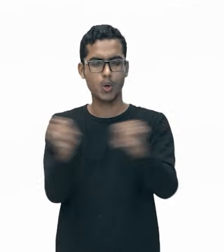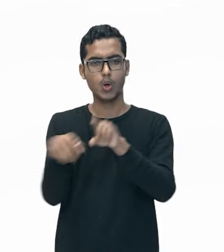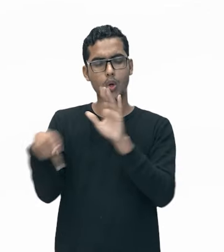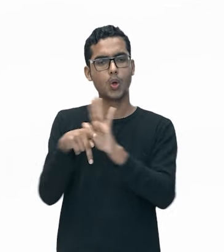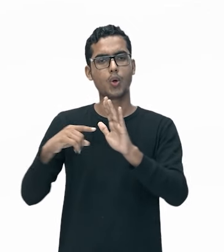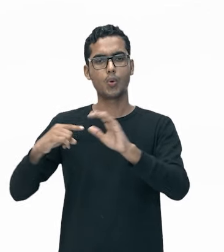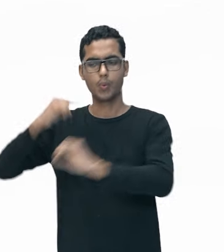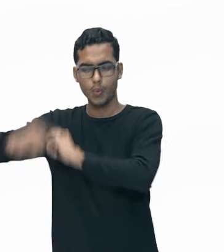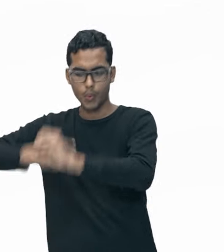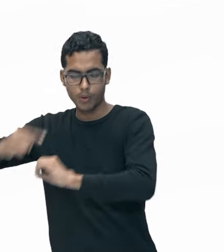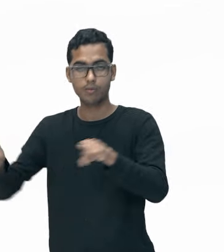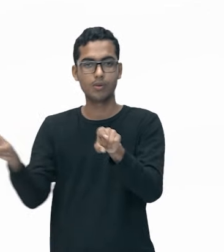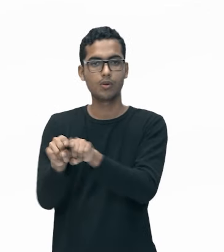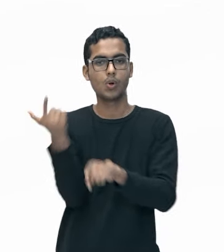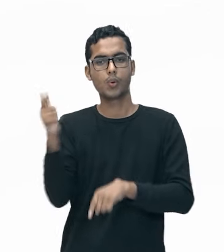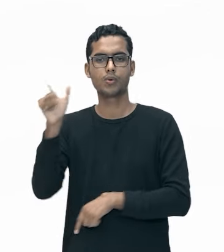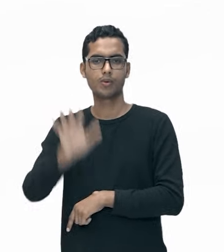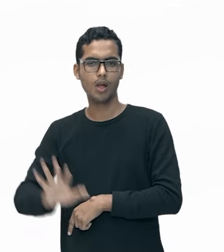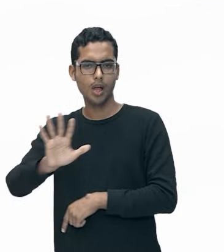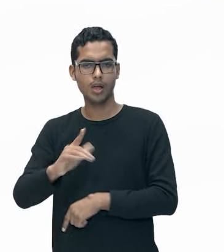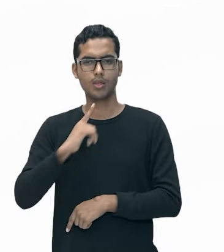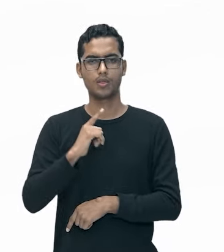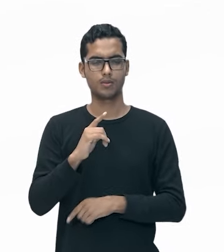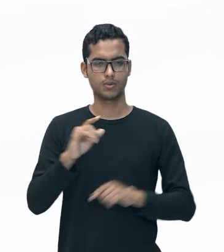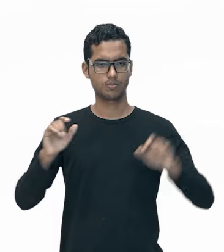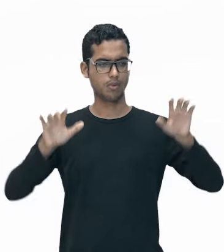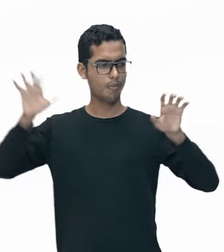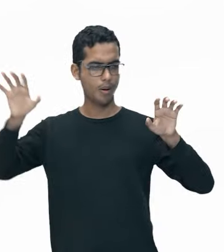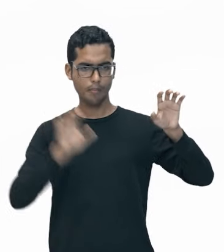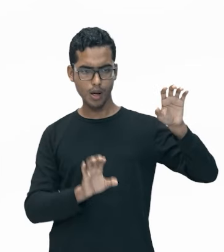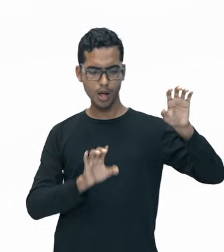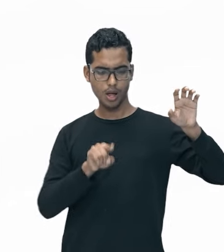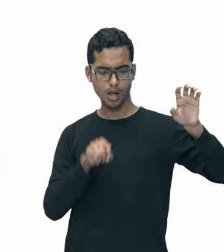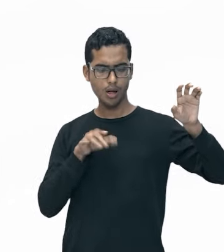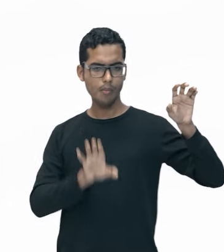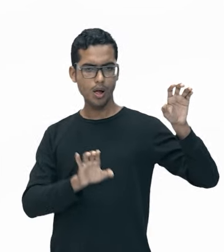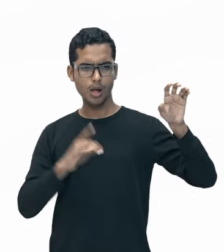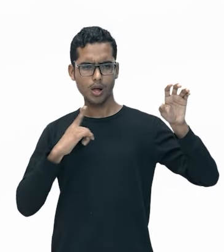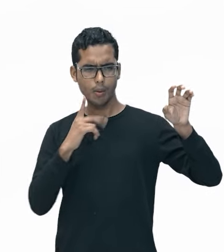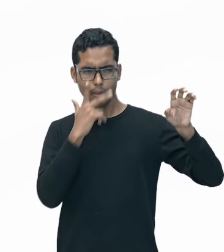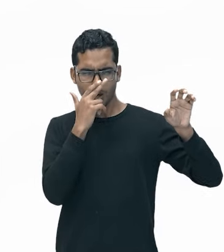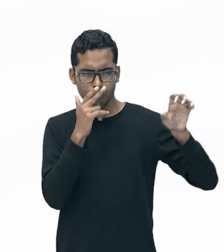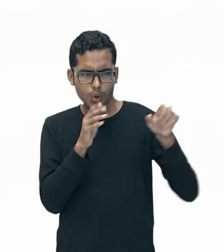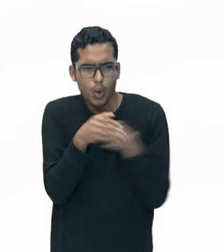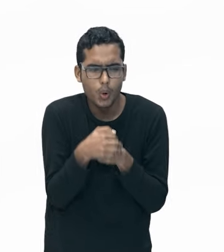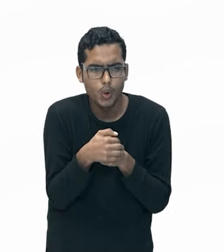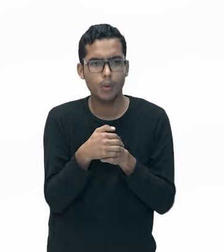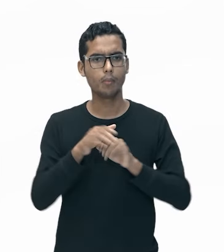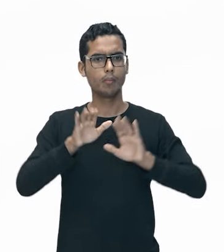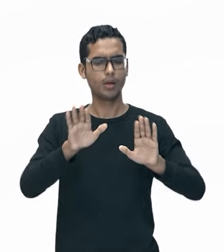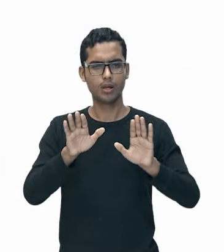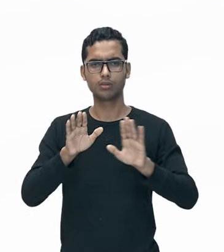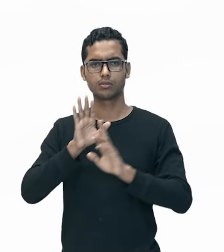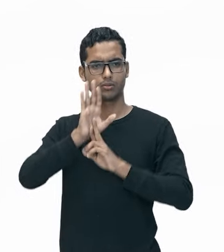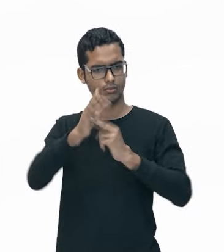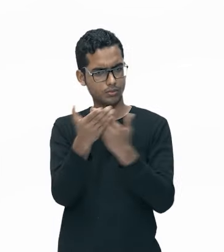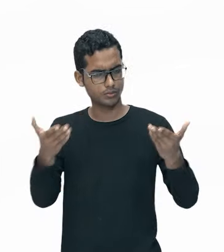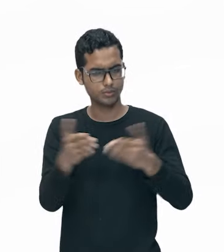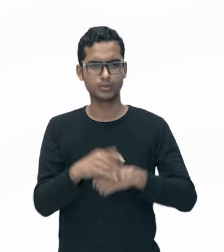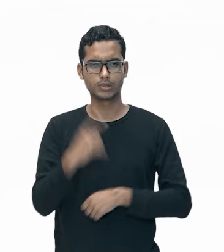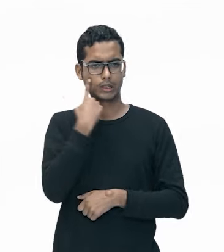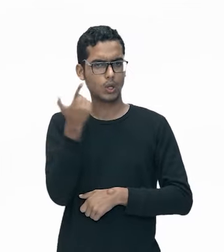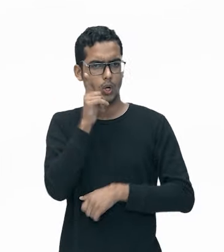essa outra região aqui do meio a gente eh como se eles tivessem escondidos né ocultos mas eu vou representar para vocês pra gente